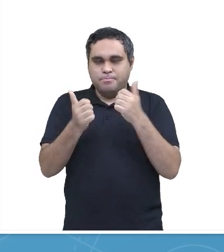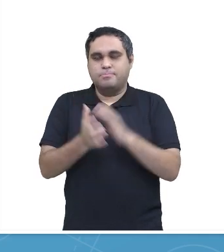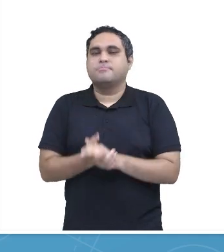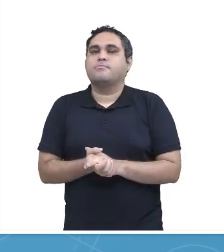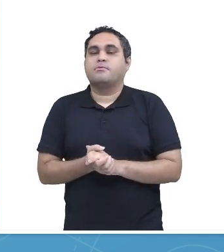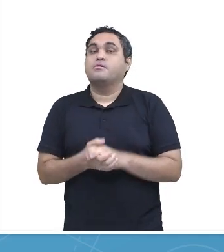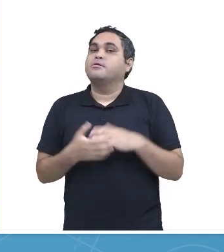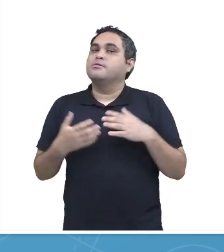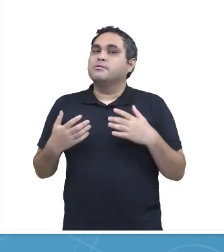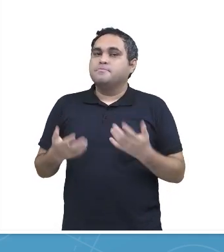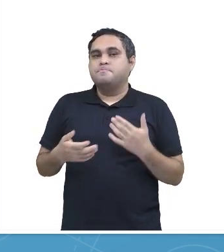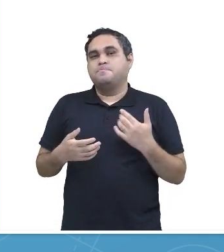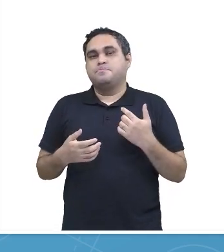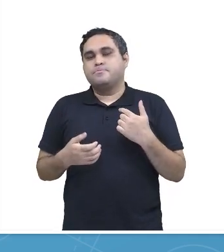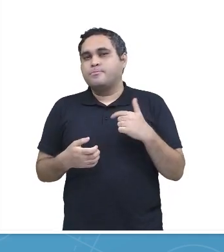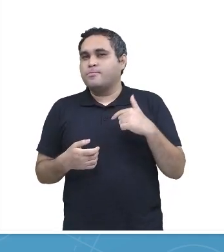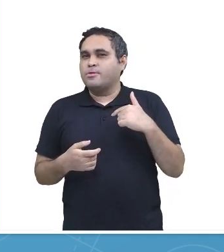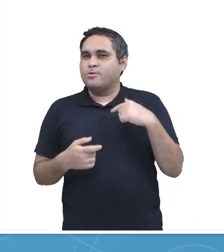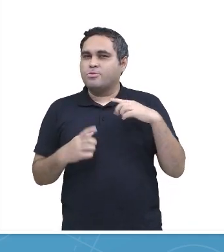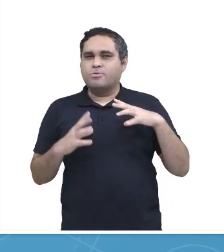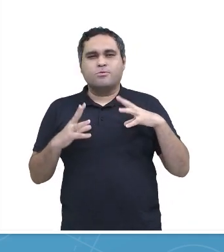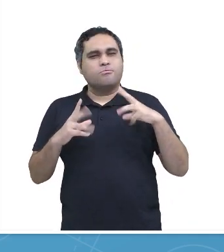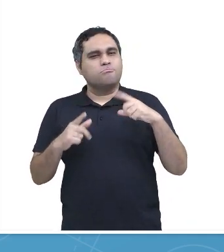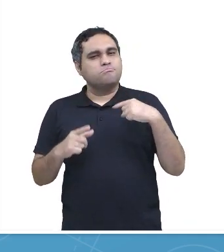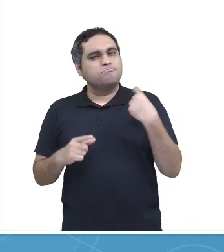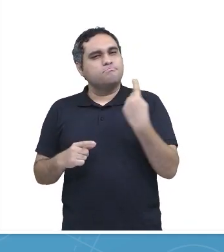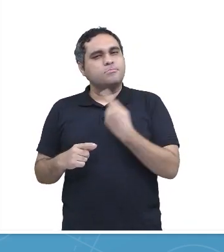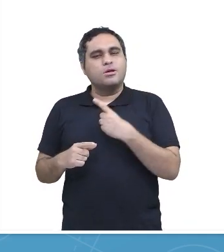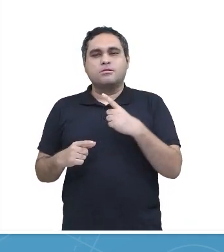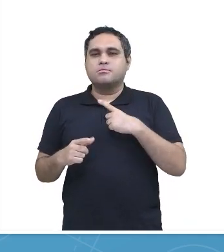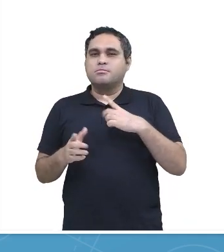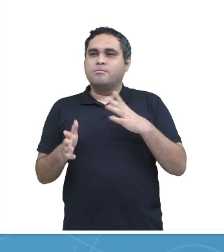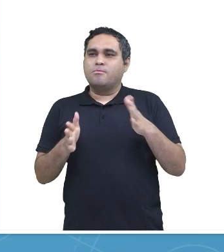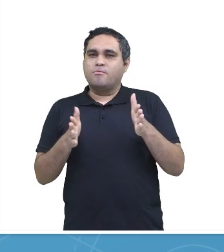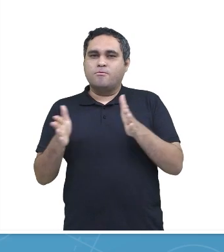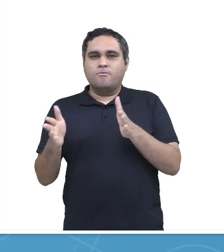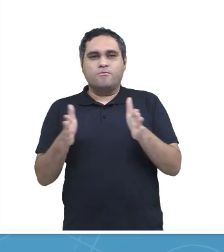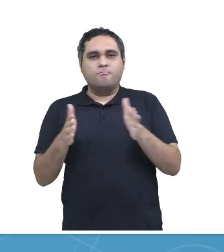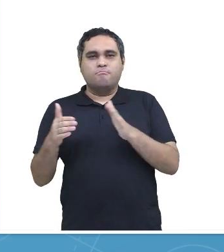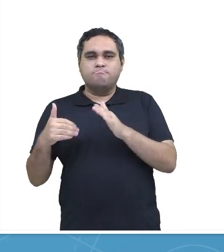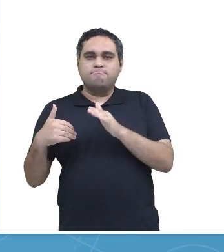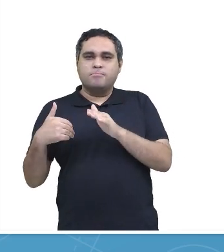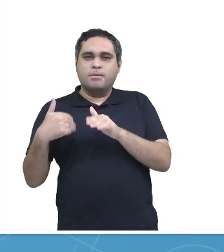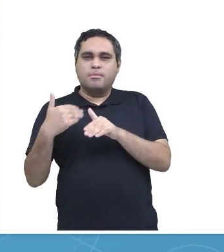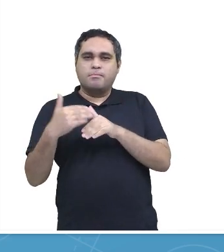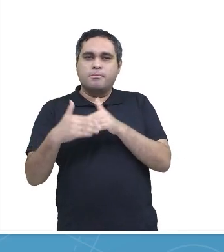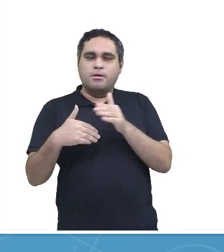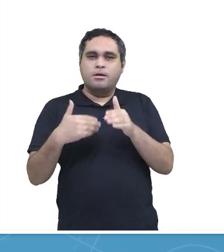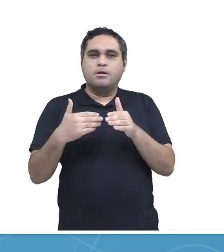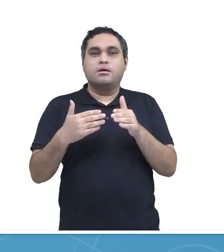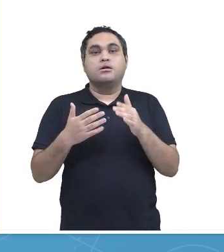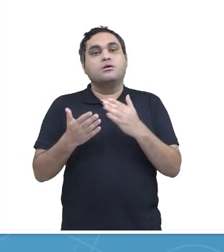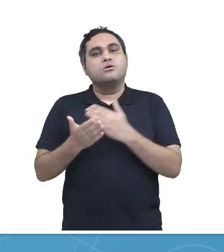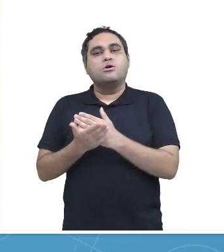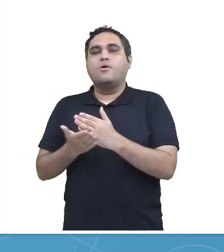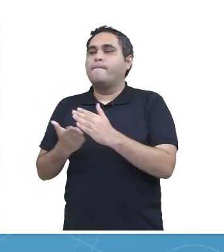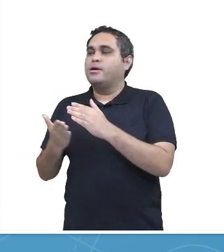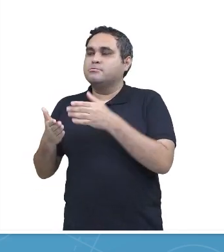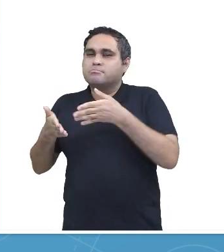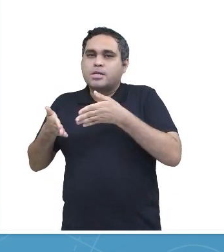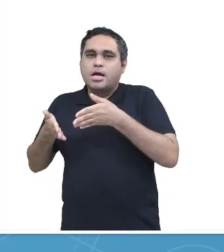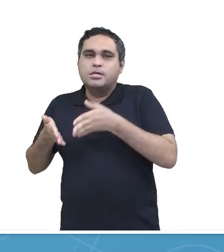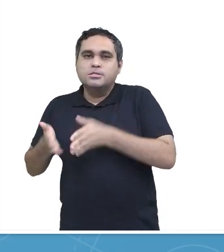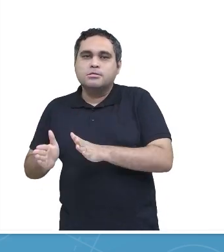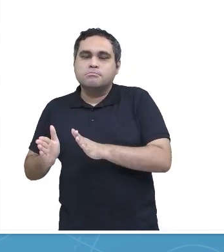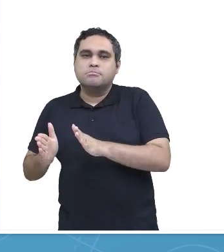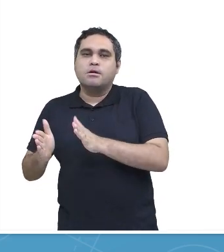seguinte, todos nós temos uma fase de desenvolvimento muito grande, que vai desde o nosso nascimento